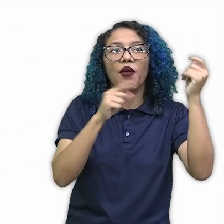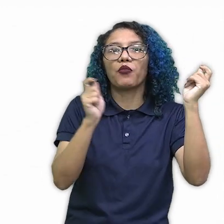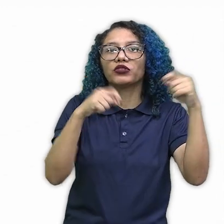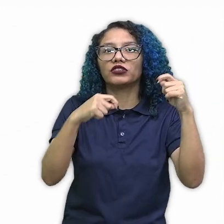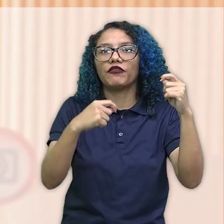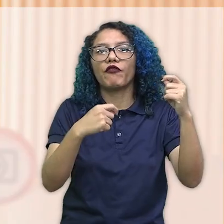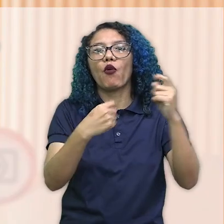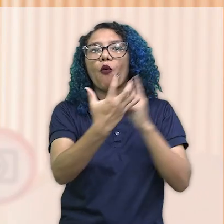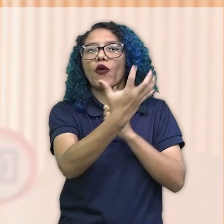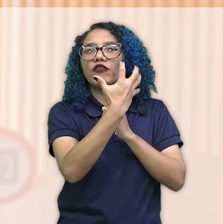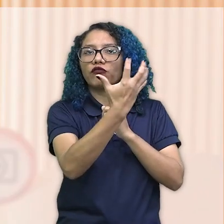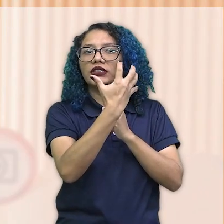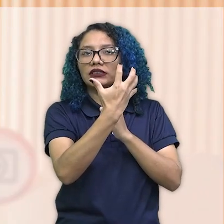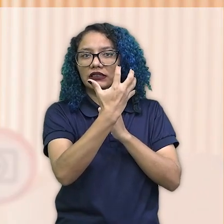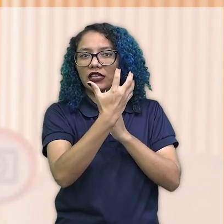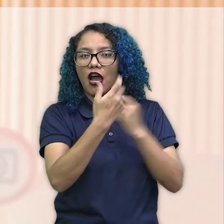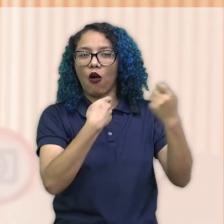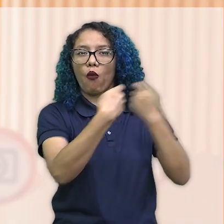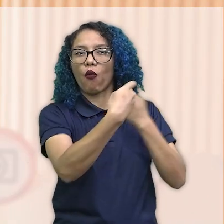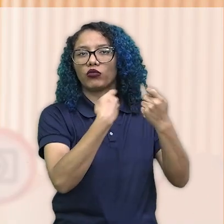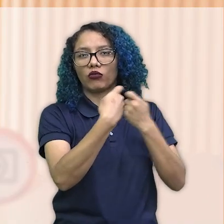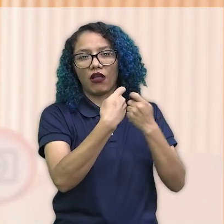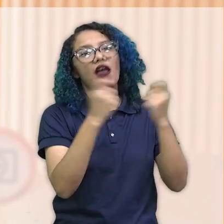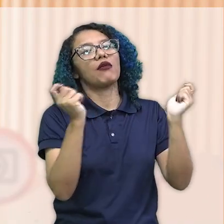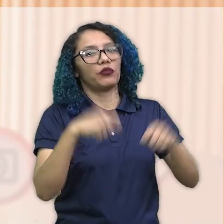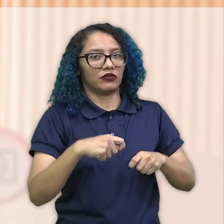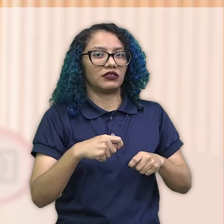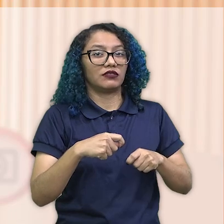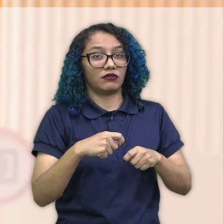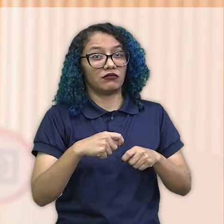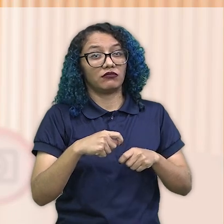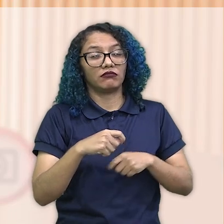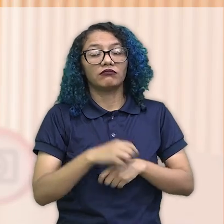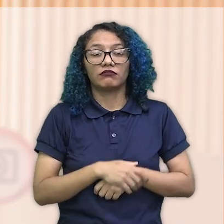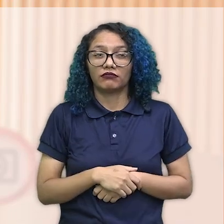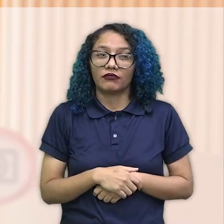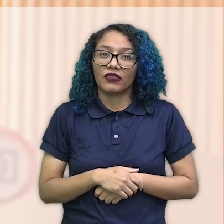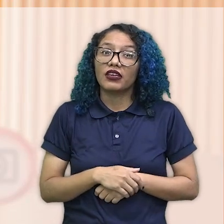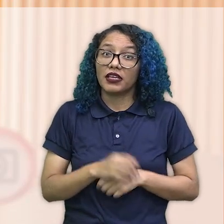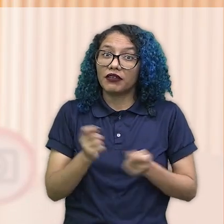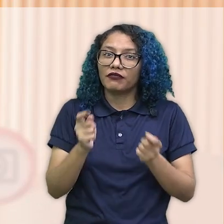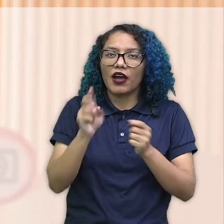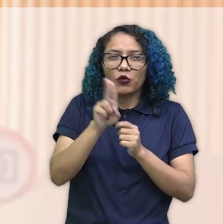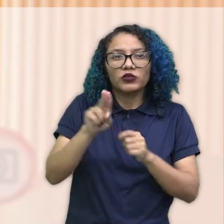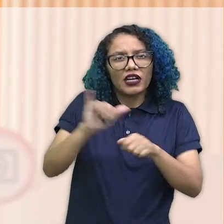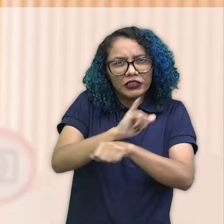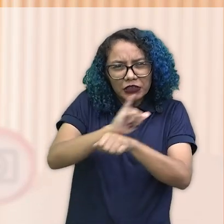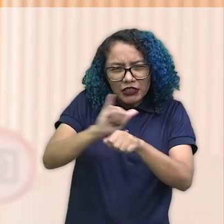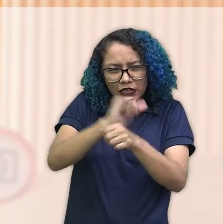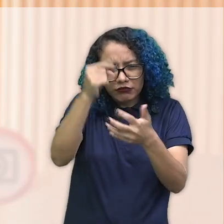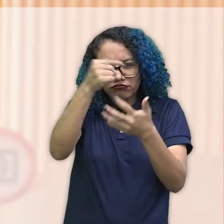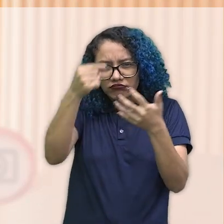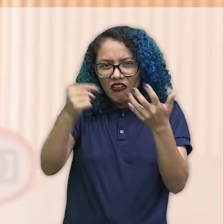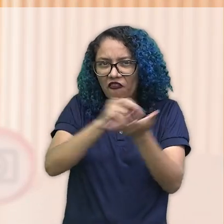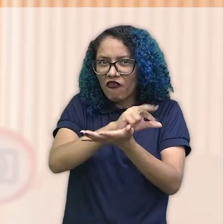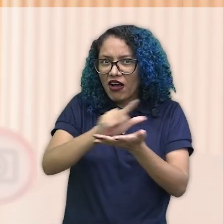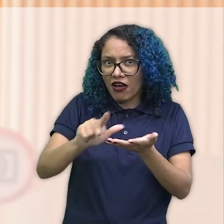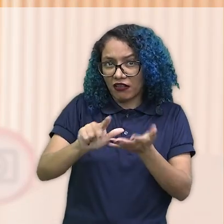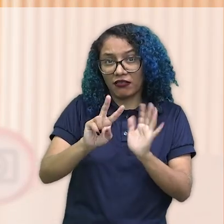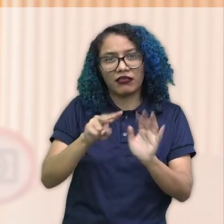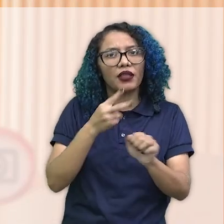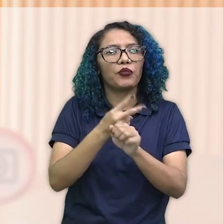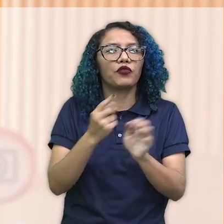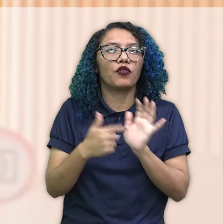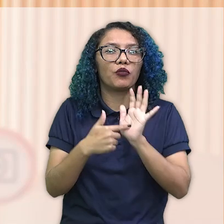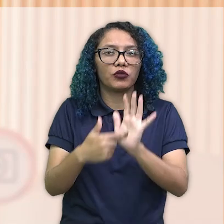Nos manipular, né? Nos dominar. E vão buscar meios de fazer isso daí. Por isso que a gente vai ver daqui a pouco,